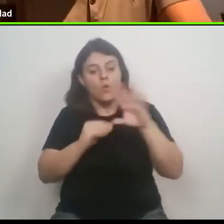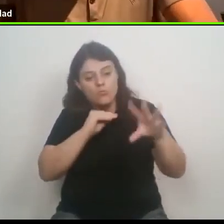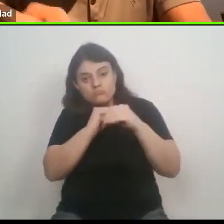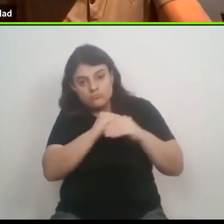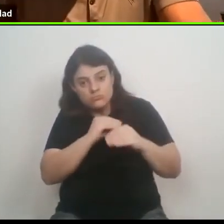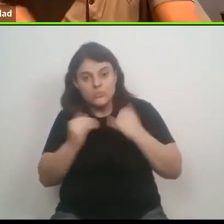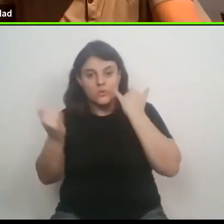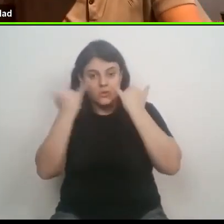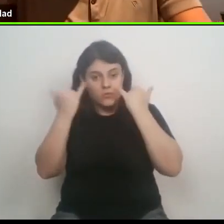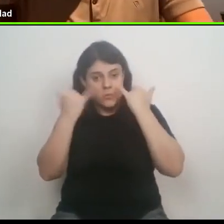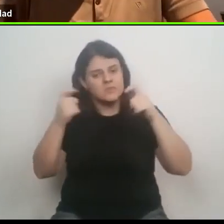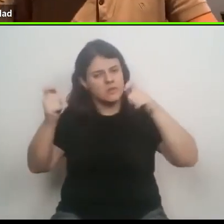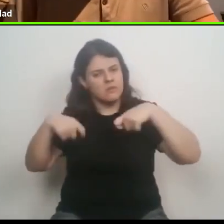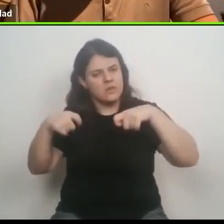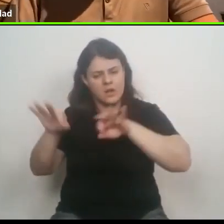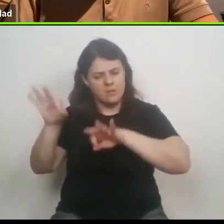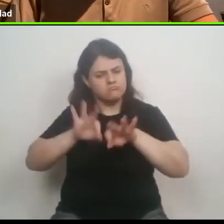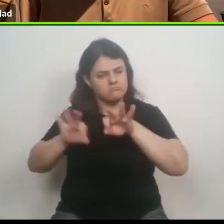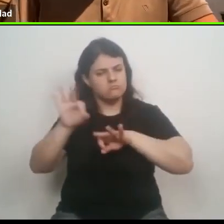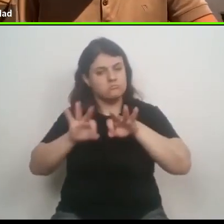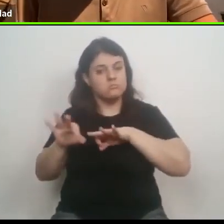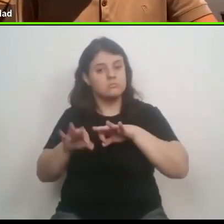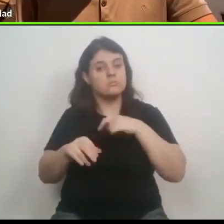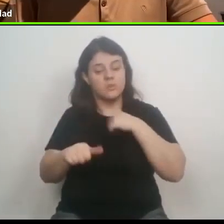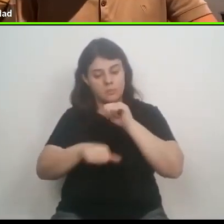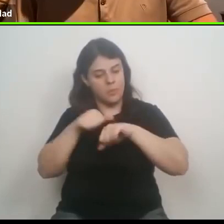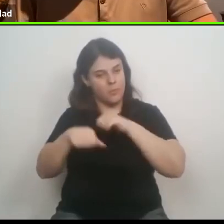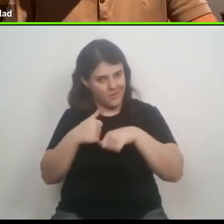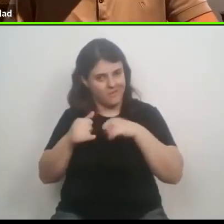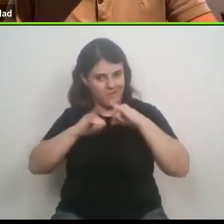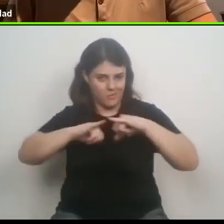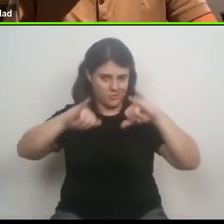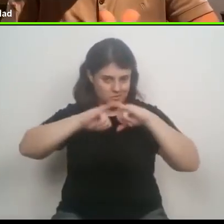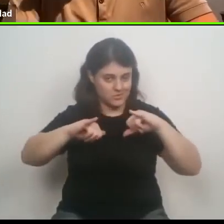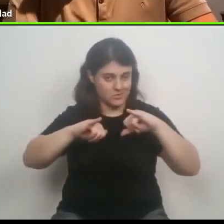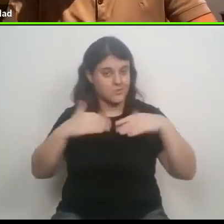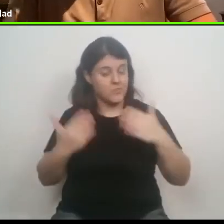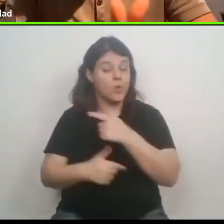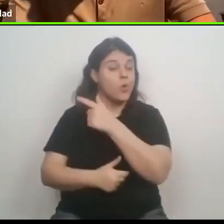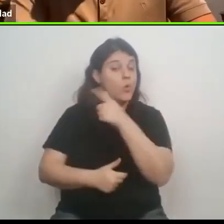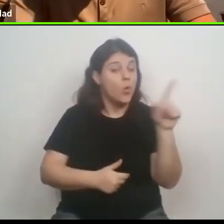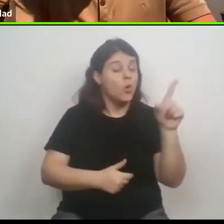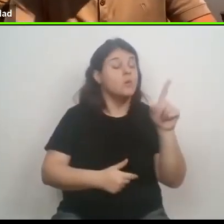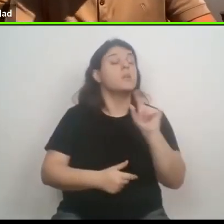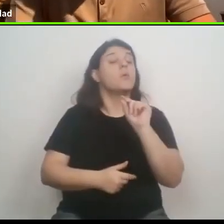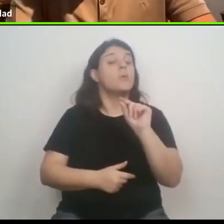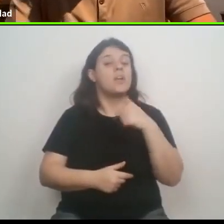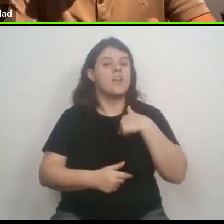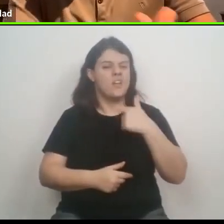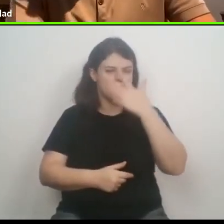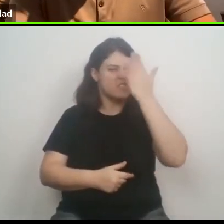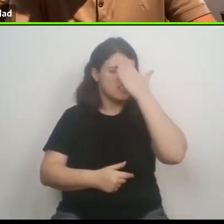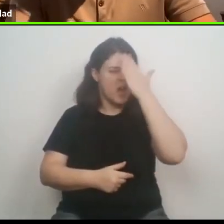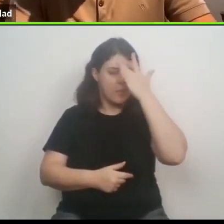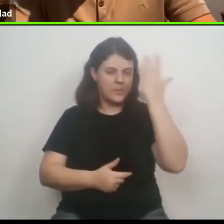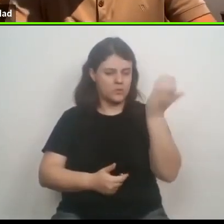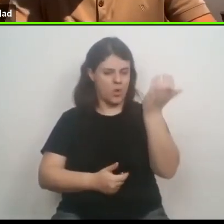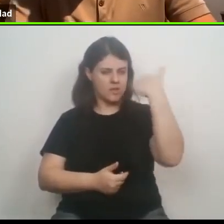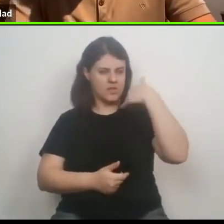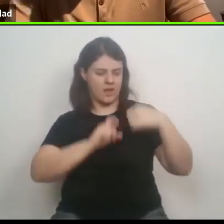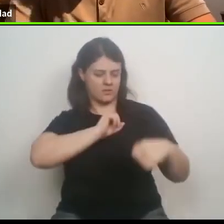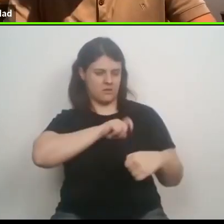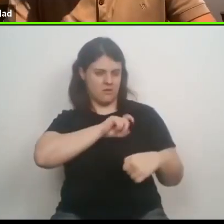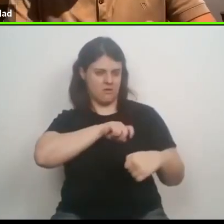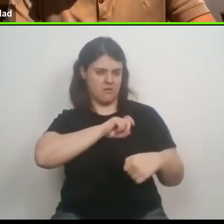processo dinâmico e dialético de correção da notícia. Outra coisa é quando você identifica a má-fé do emissor da